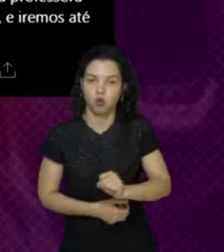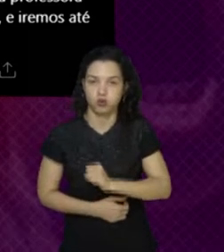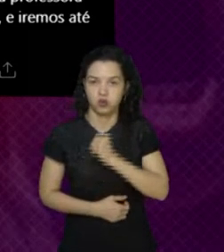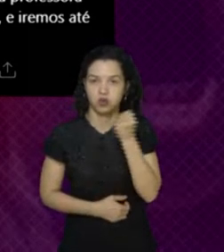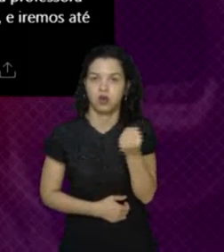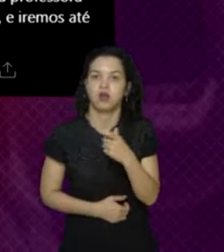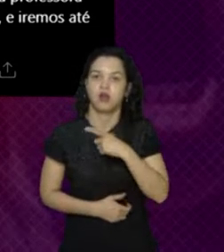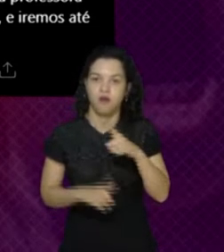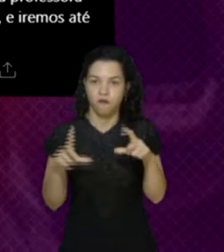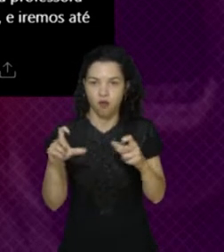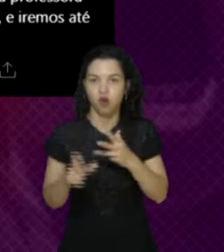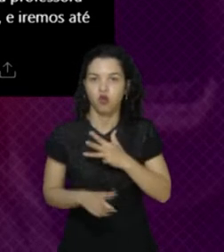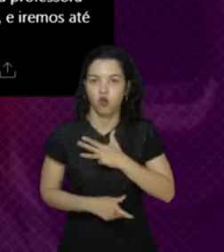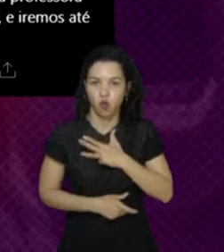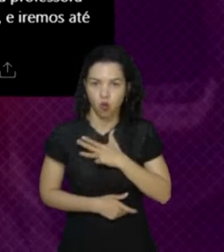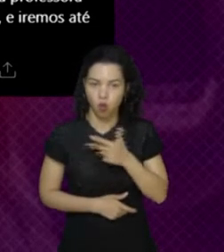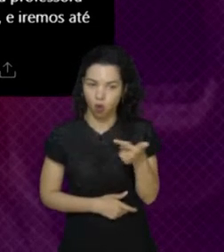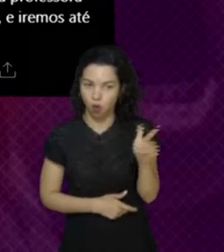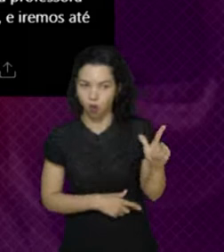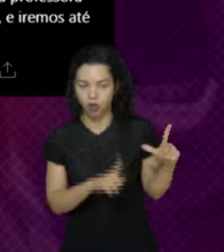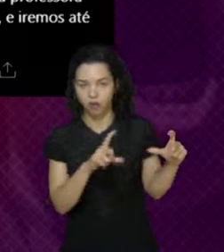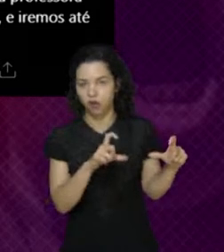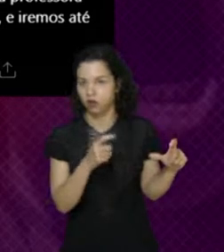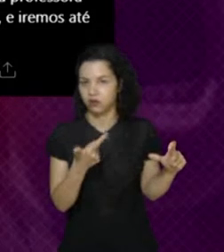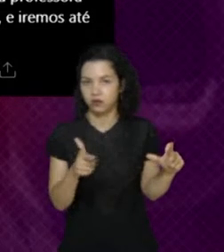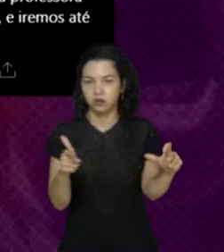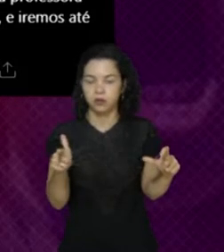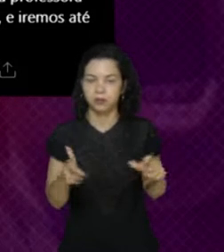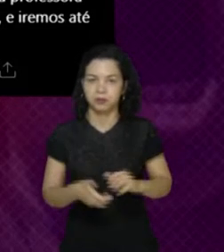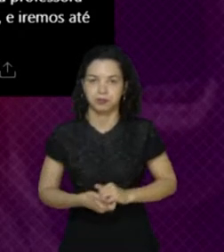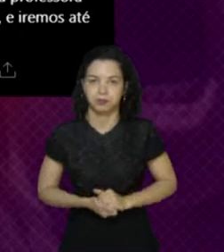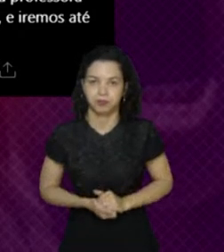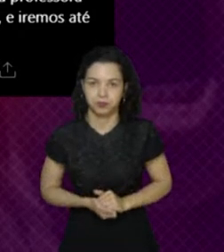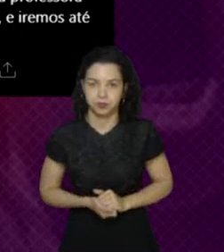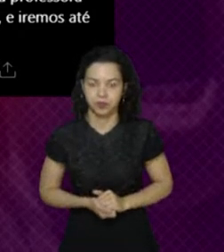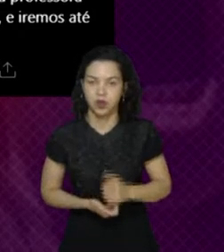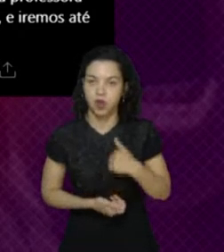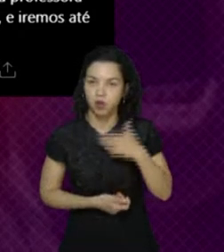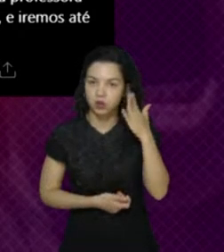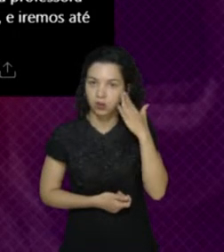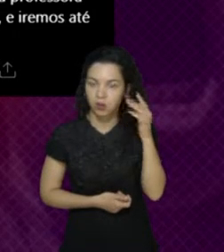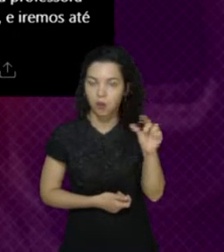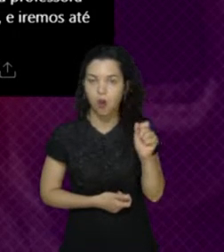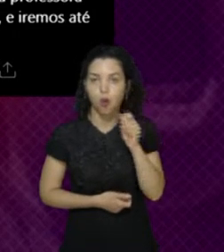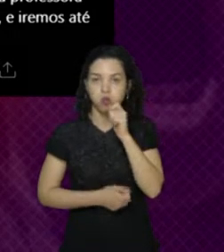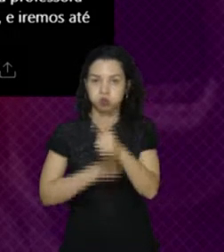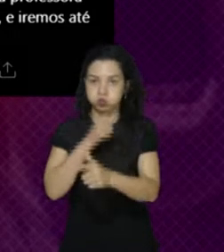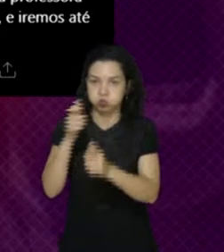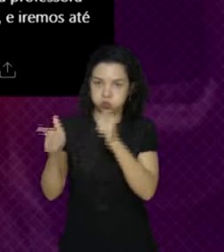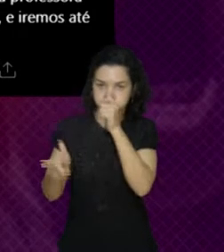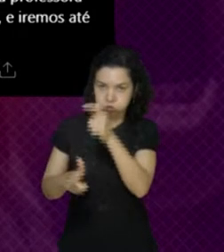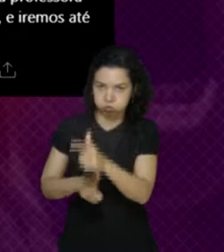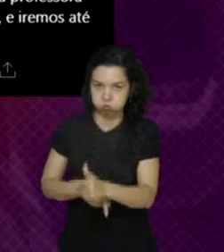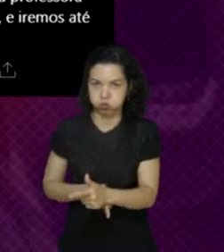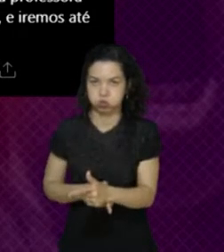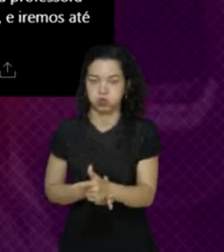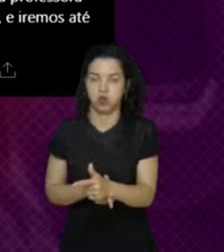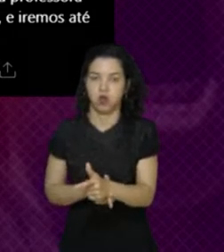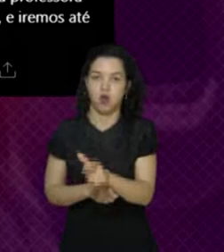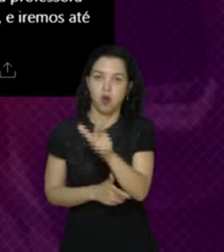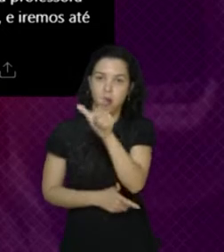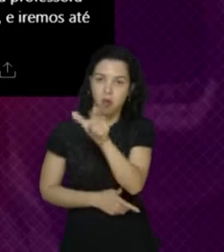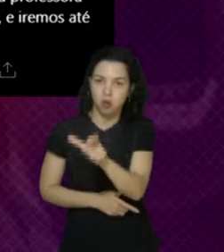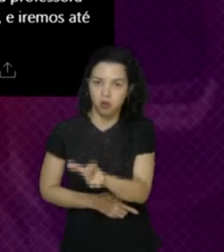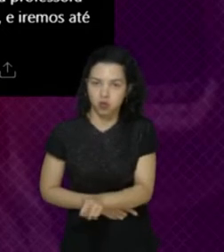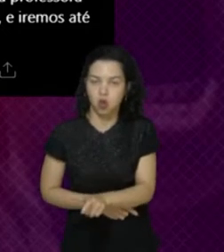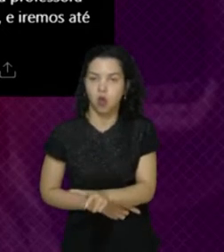foto do Lula. Não podia ser de outra pessoa, a foto da pessoa ali também, né? Fiquei sabendo há pouco que estão atacando de forma covarde uma grande militante